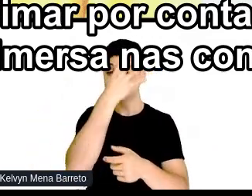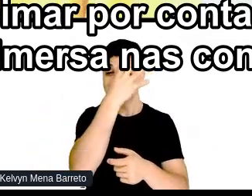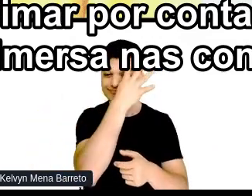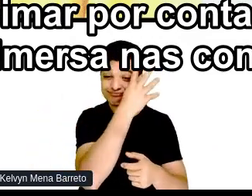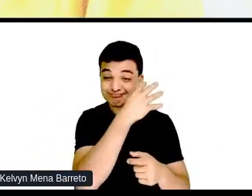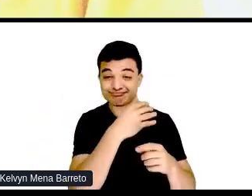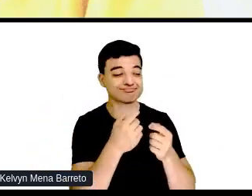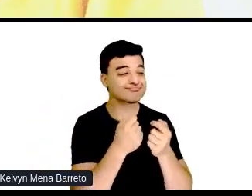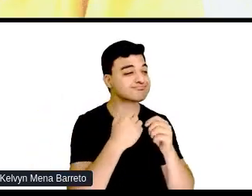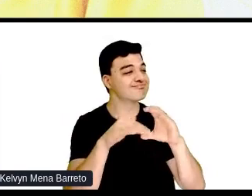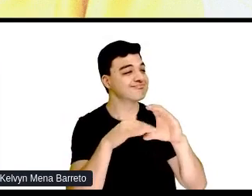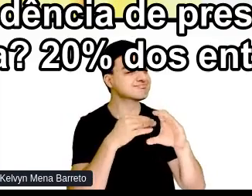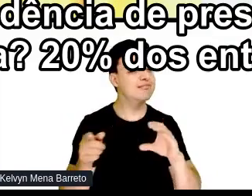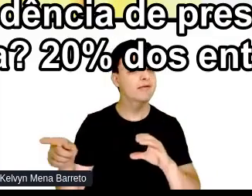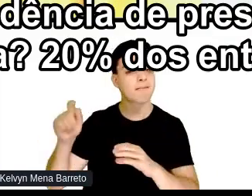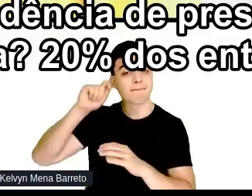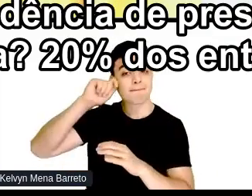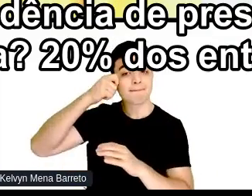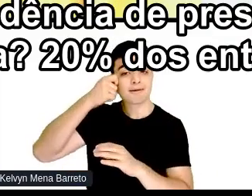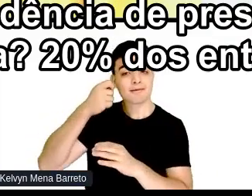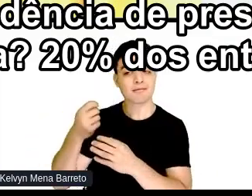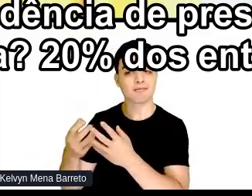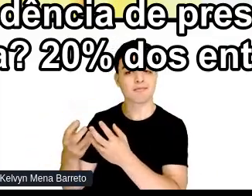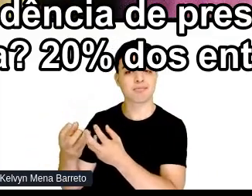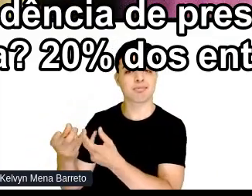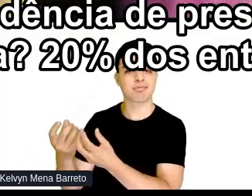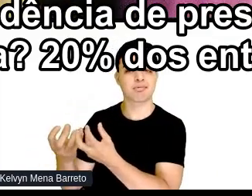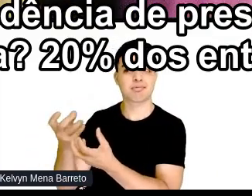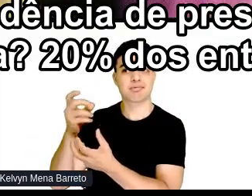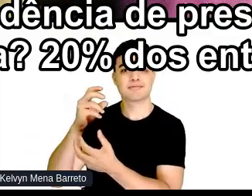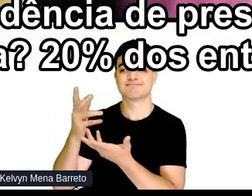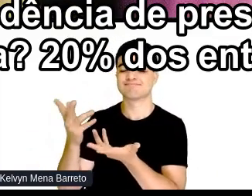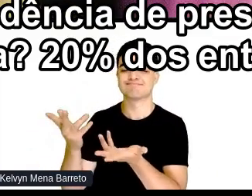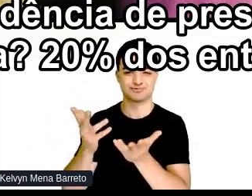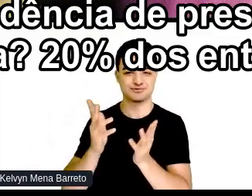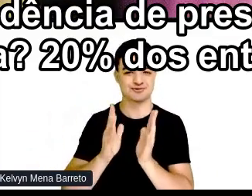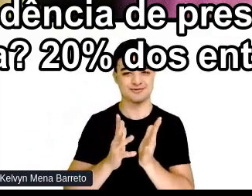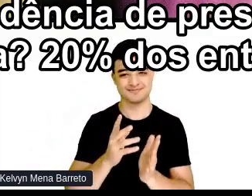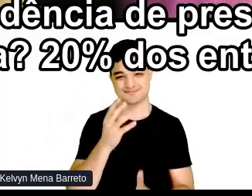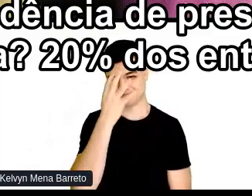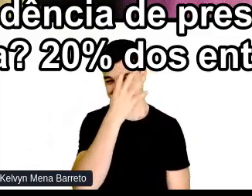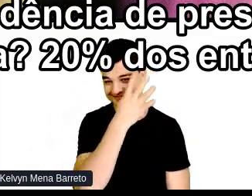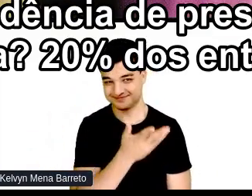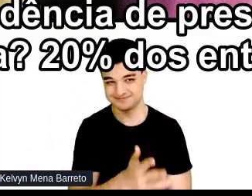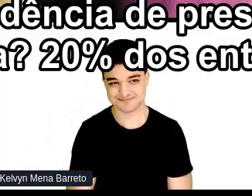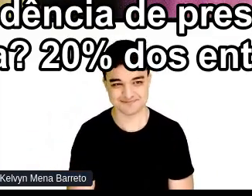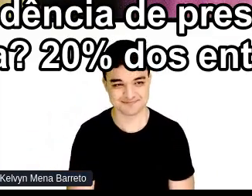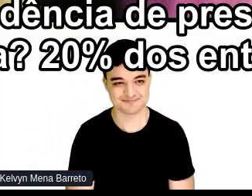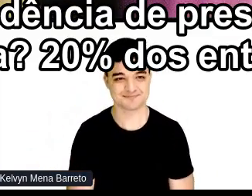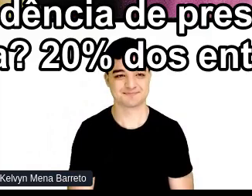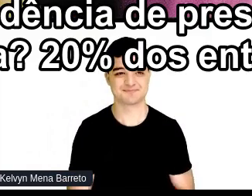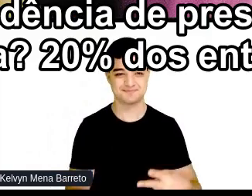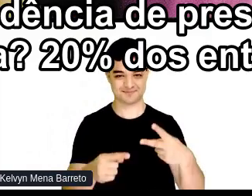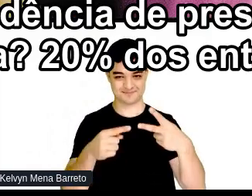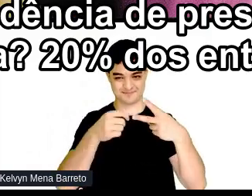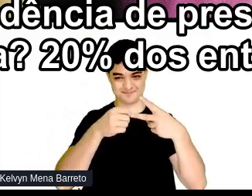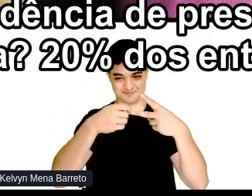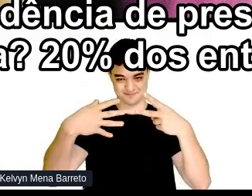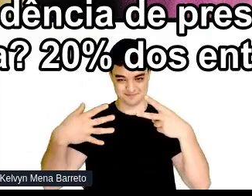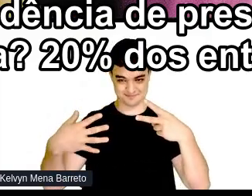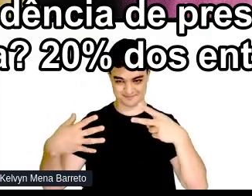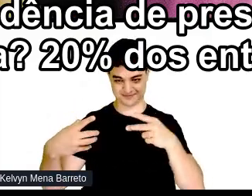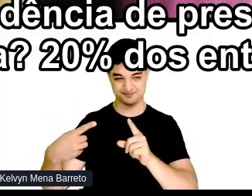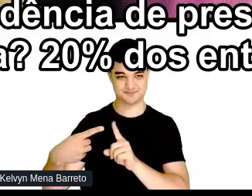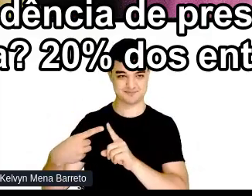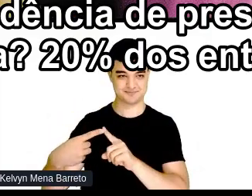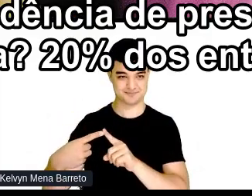entrevistou, manter contato com os familiares e amigos foi o principal motivo para eles começarem a usar a internet. E para eles foi um ponto muito positivo,